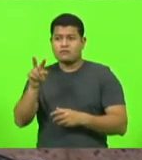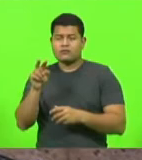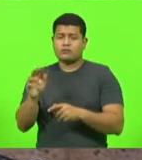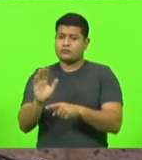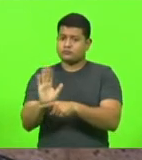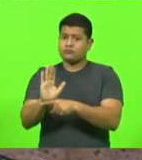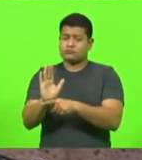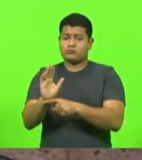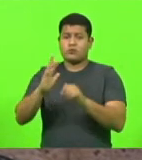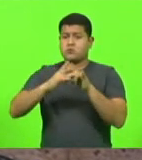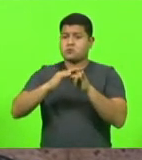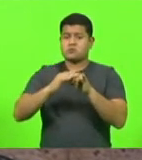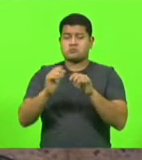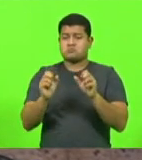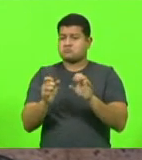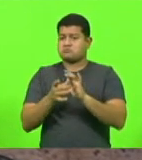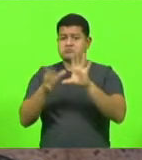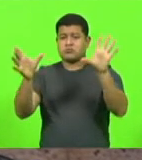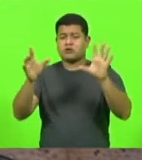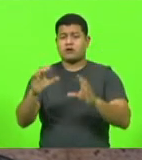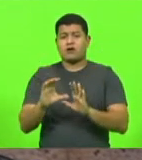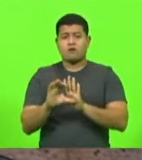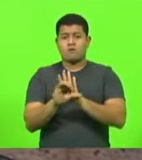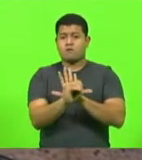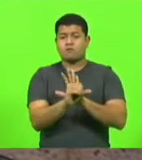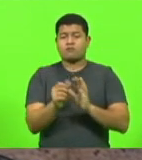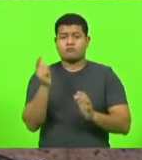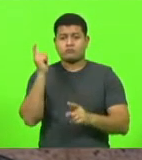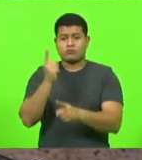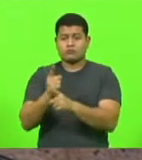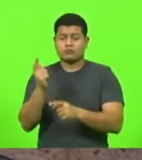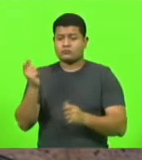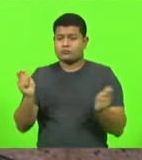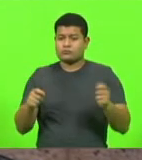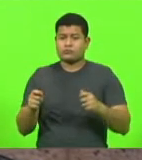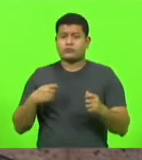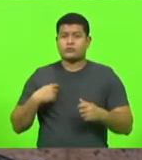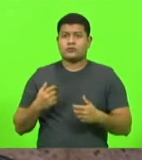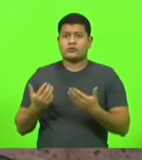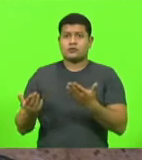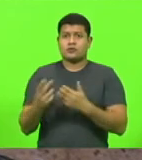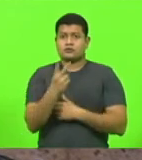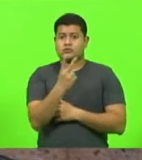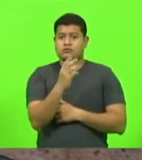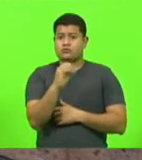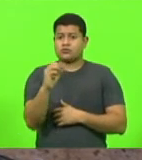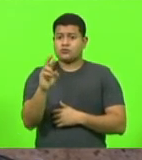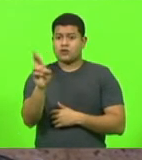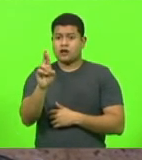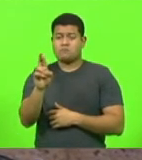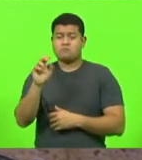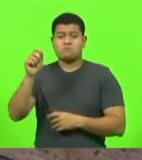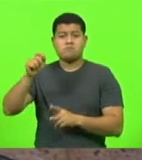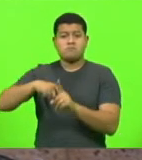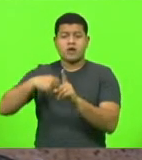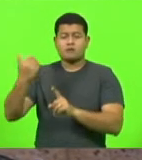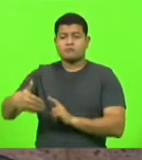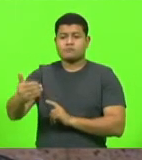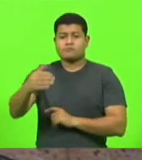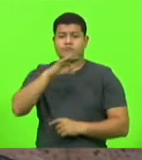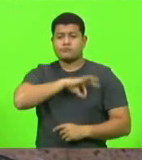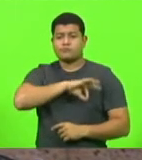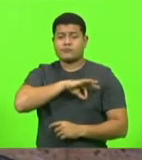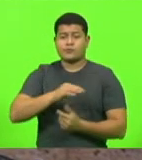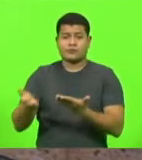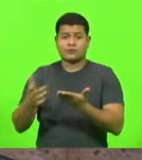ele recebia em torno de R$ 200 por mês, ele e a esposa dele, trabalhando, um engenheiro, um médico, R$ 200 por mês.